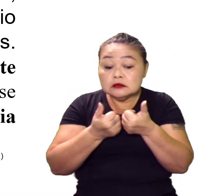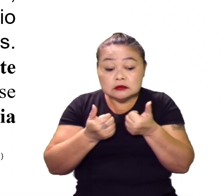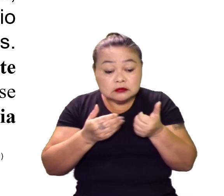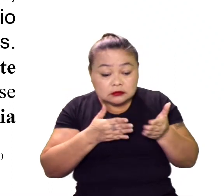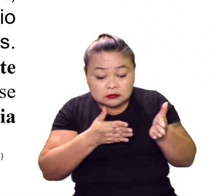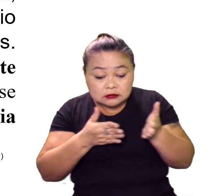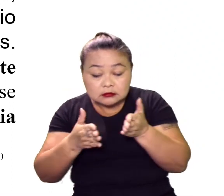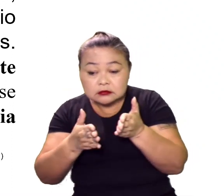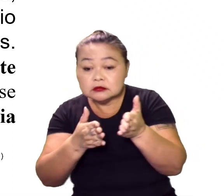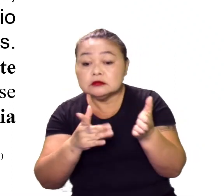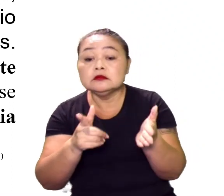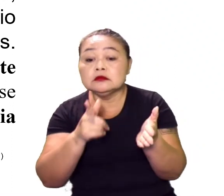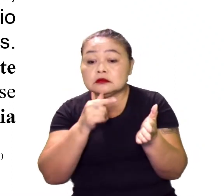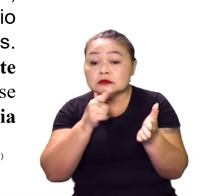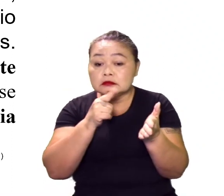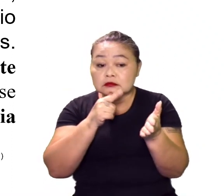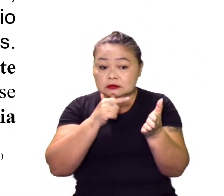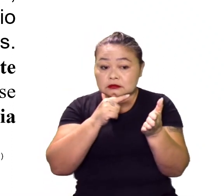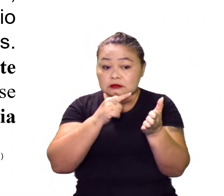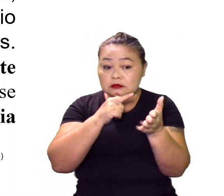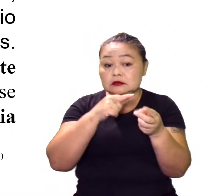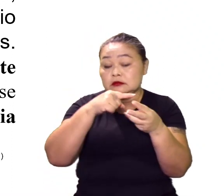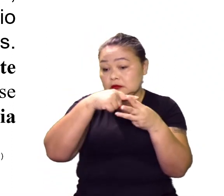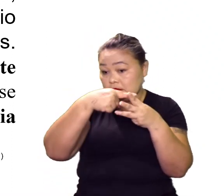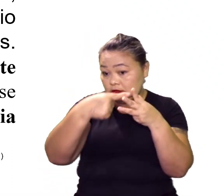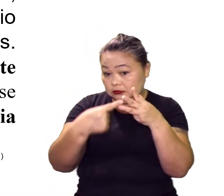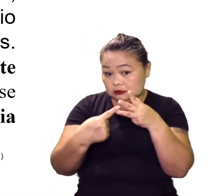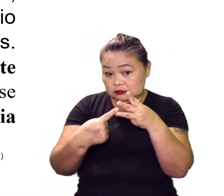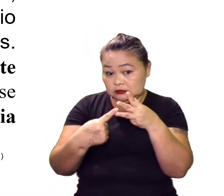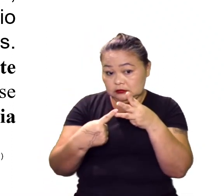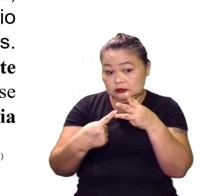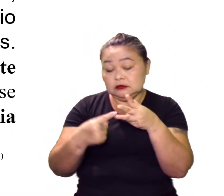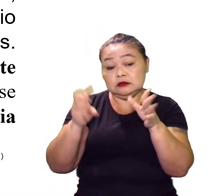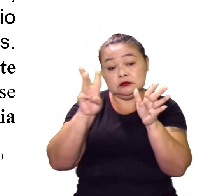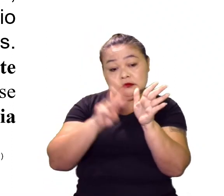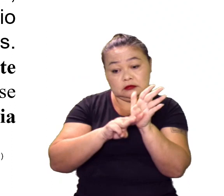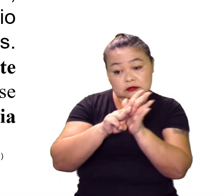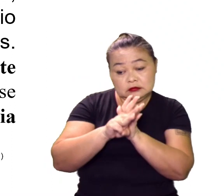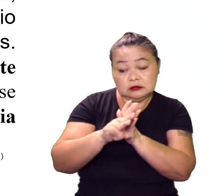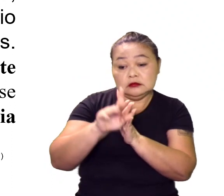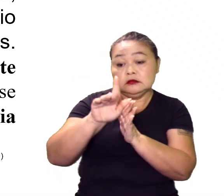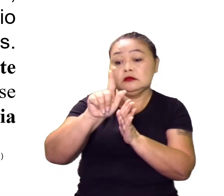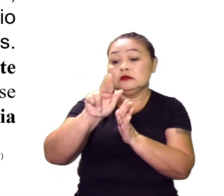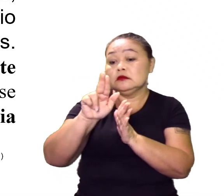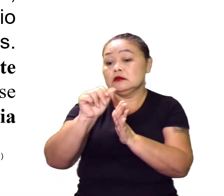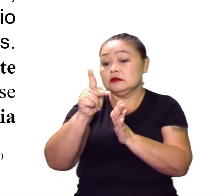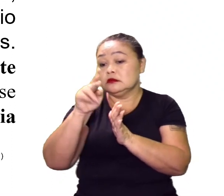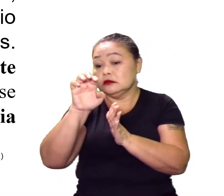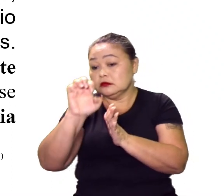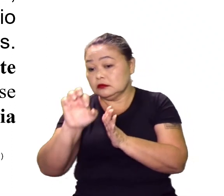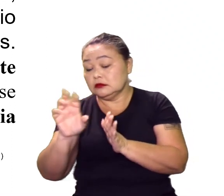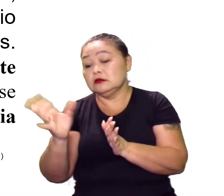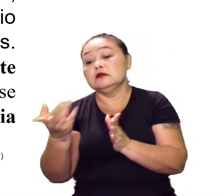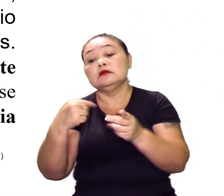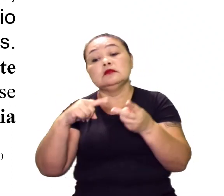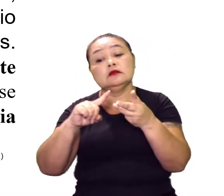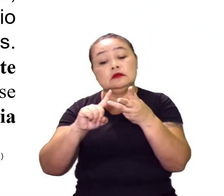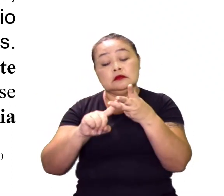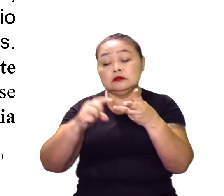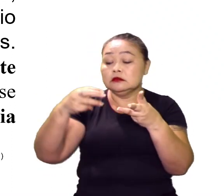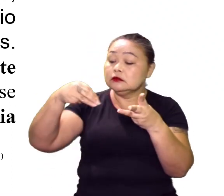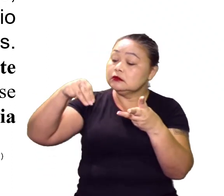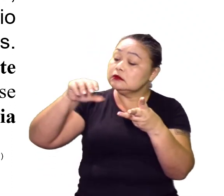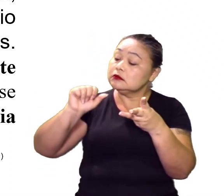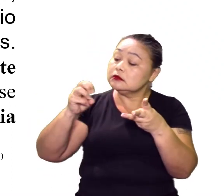rios, e aí a gente lembra que nós temos 3 grandes bacias, o Madeira, o Guaporé e o Mamoré, nós vamos ter então a